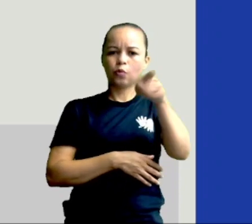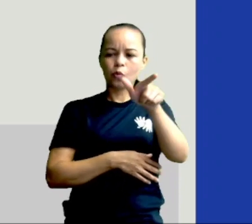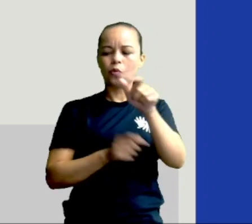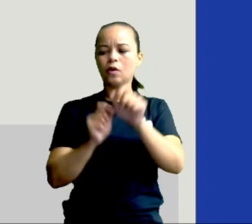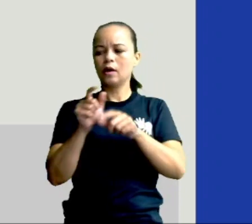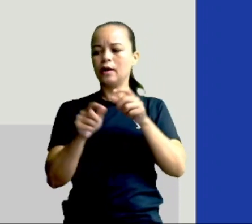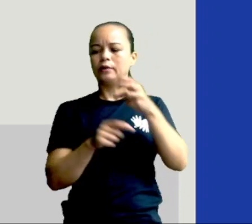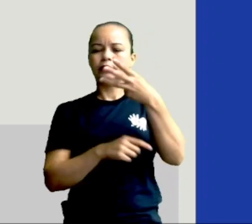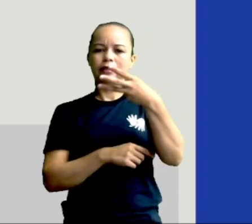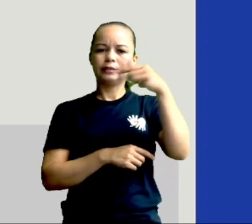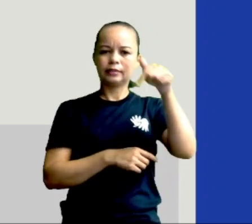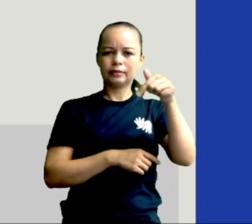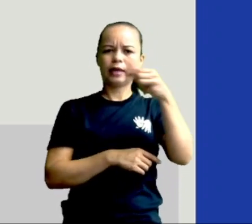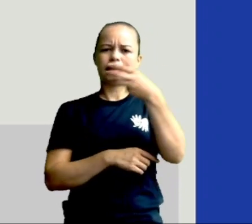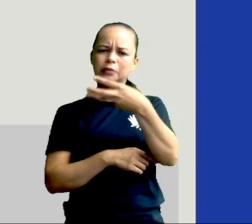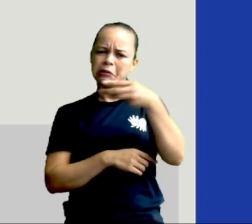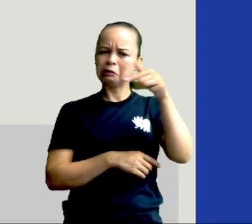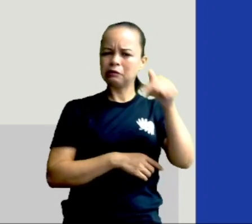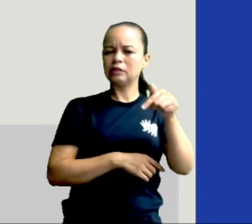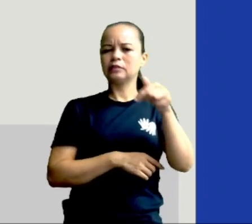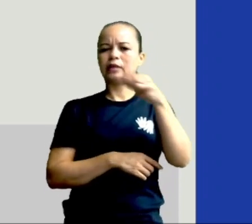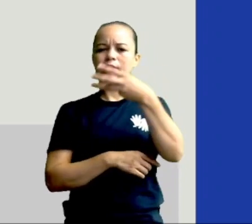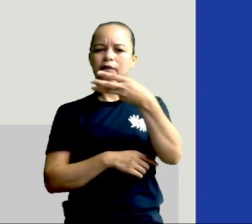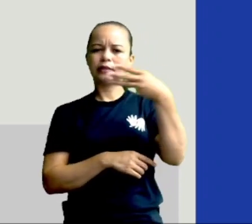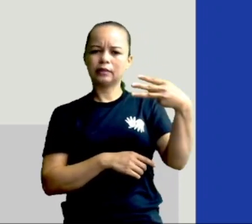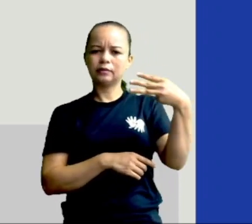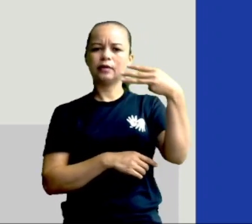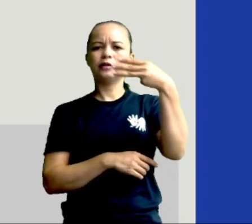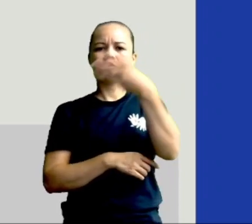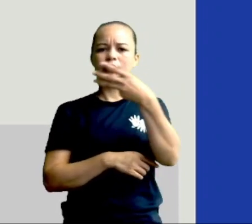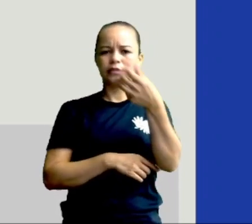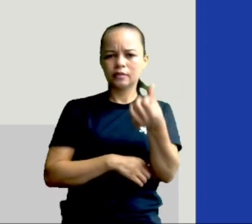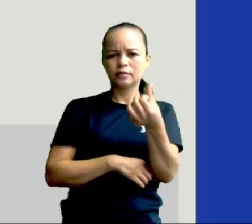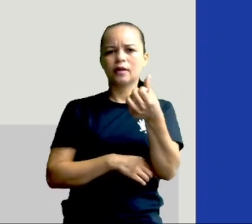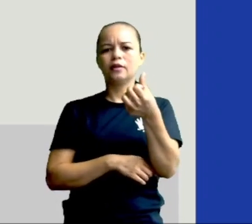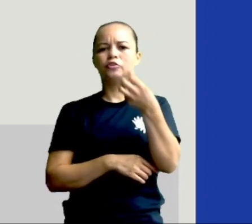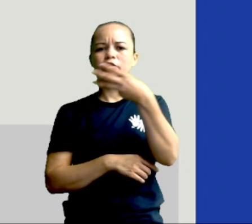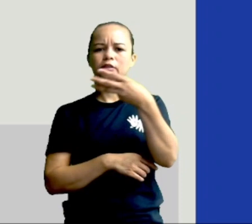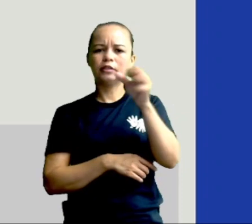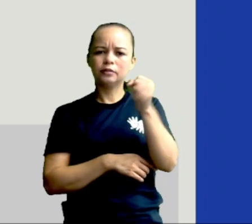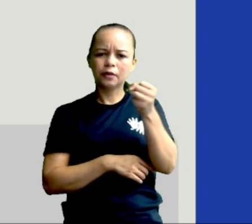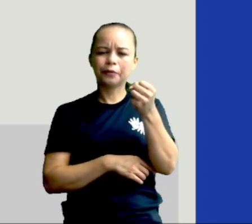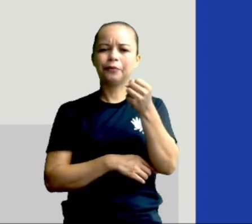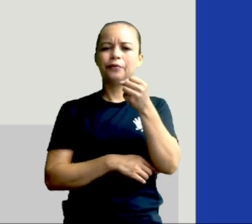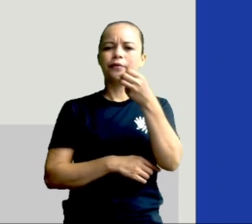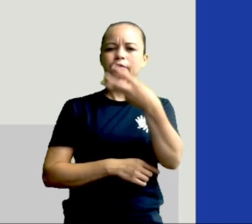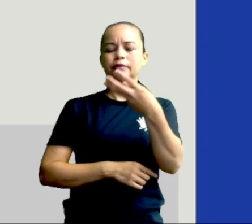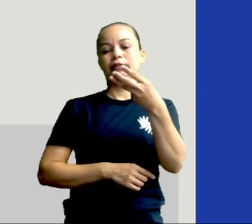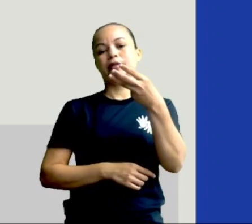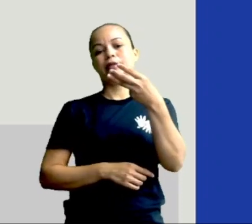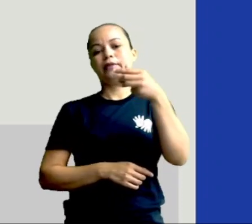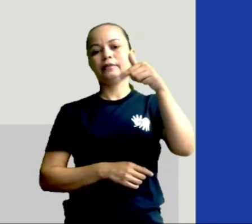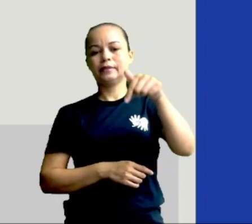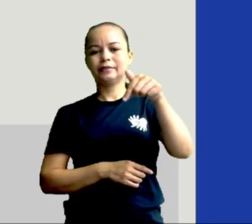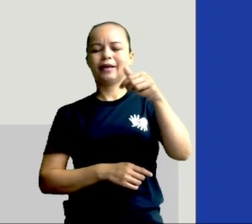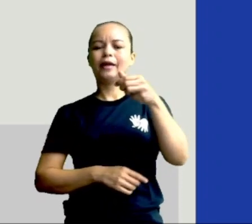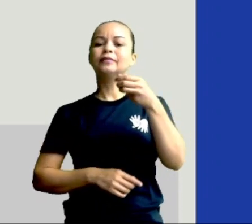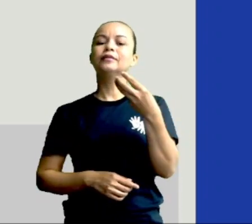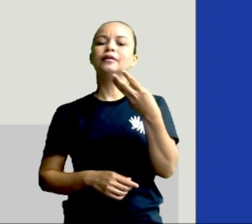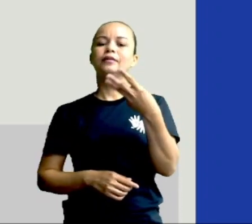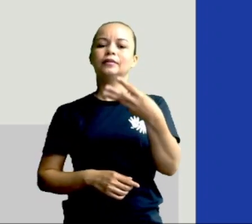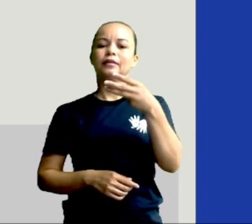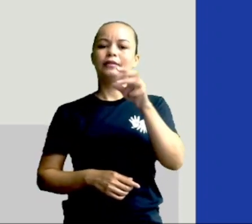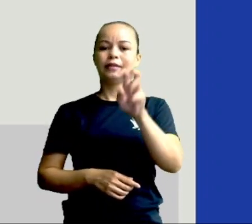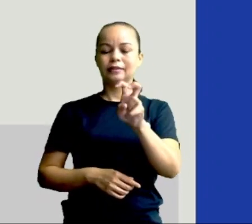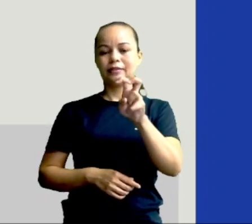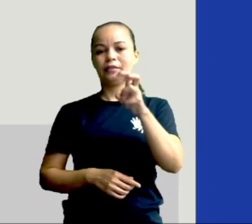37, 37, 33, 36, 38, 37,